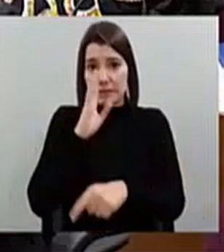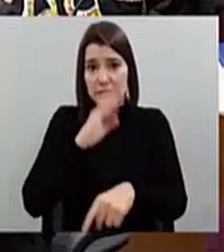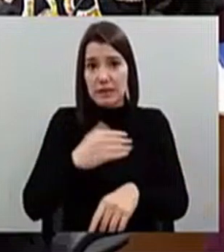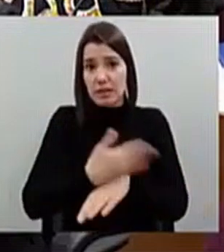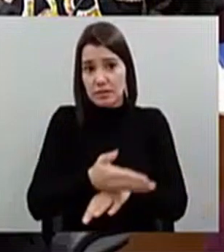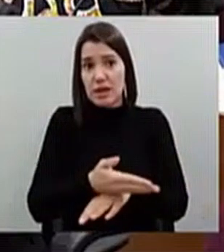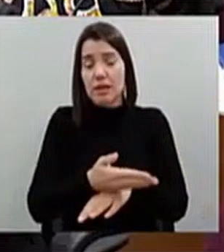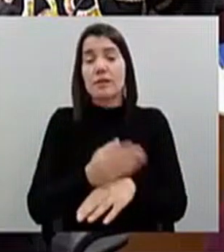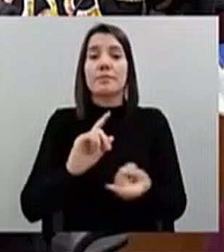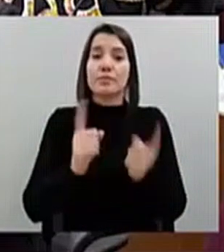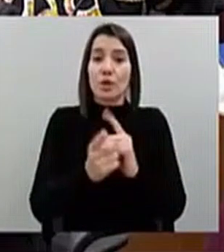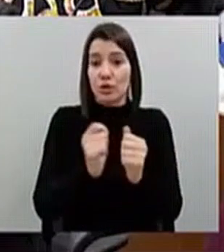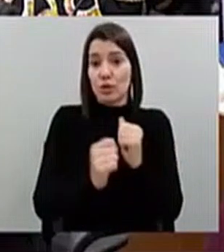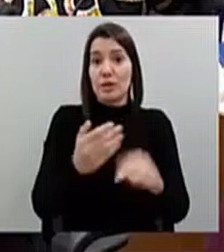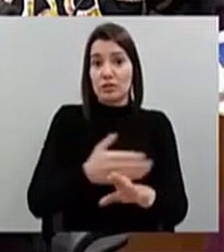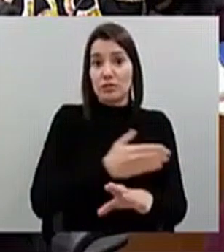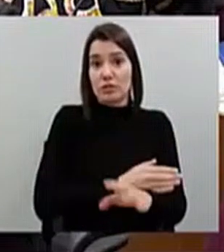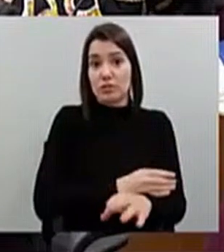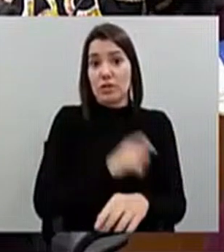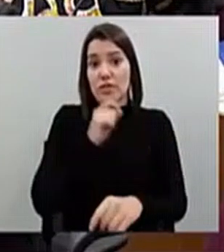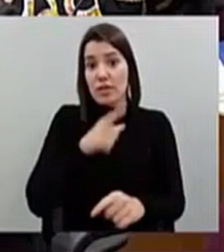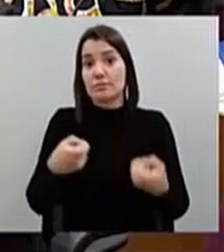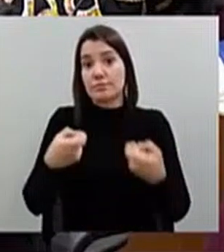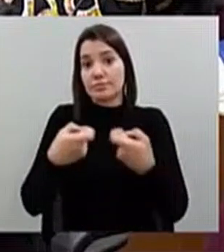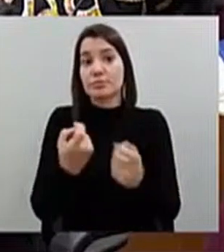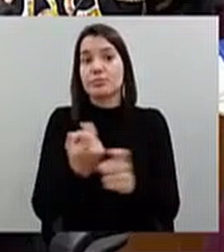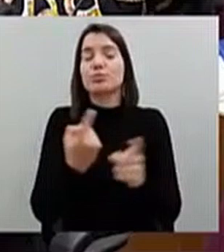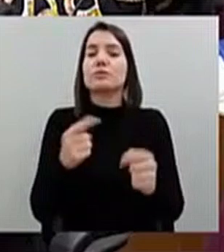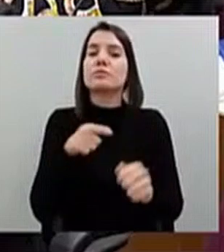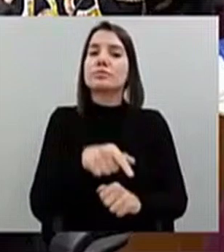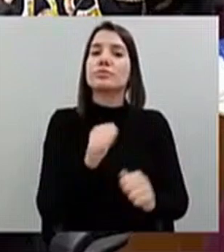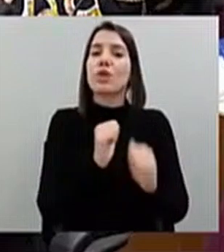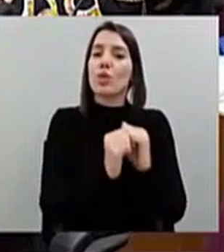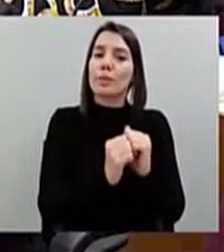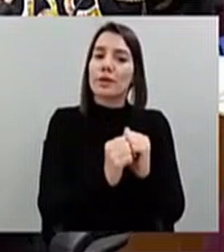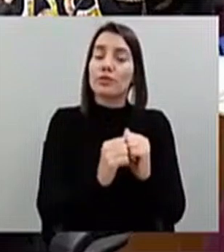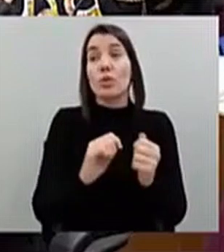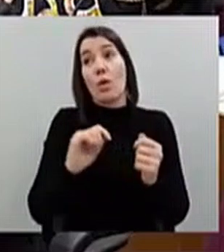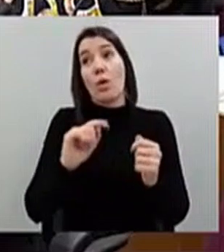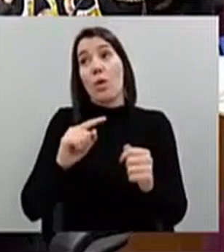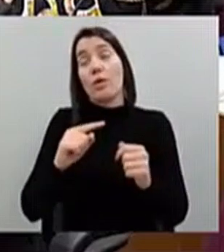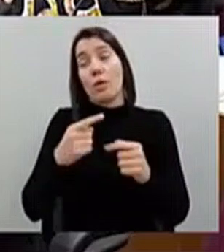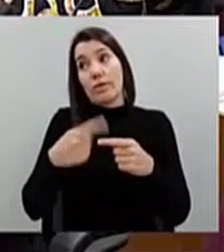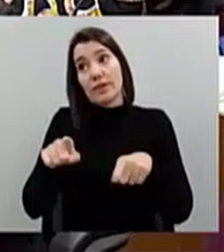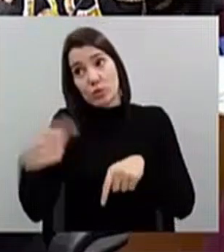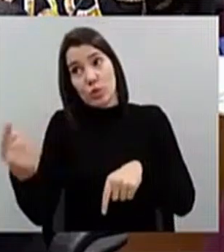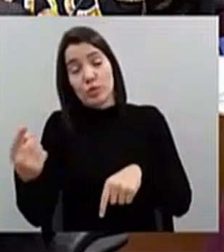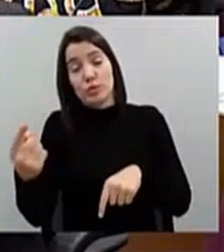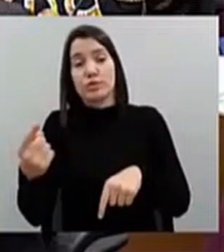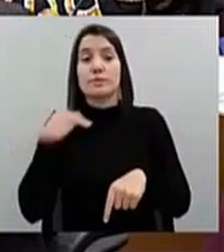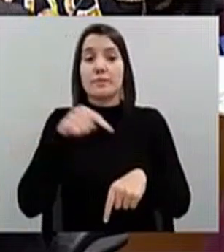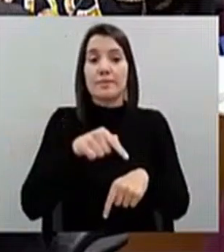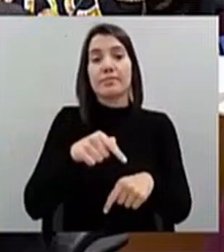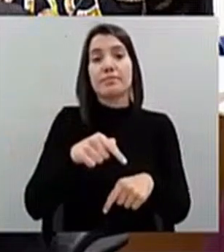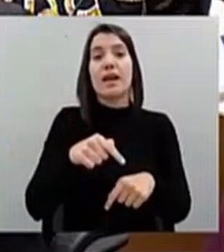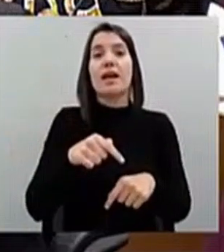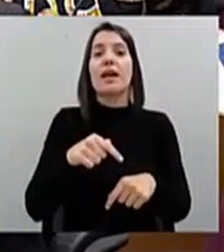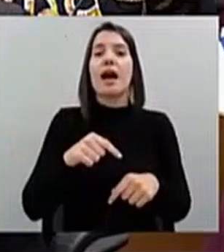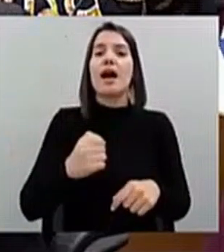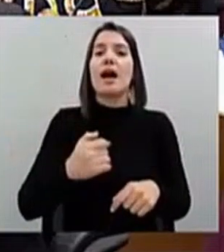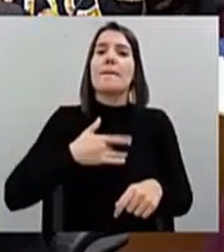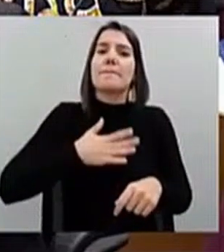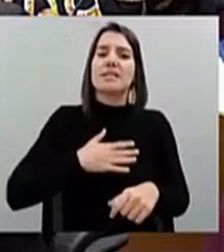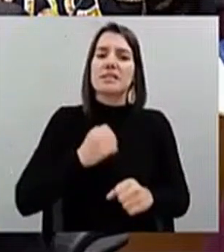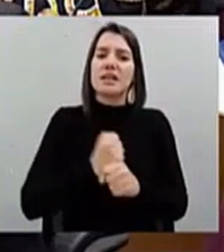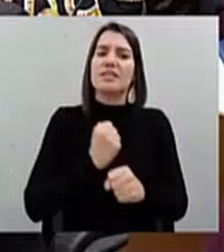documentos anteriores, cabimento, porque se trata de documentos que, ao contrário dos anteriores, projetam a atividade da empresa no passado.